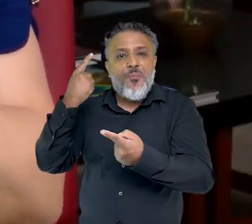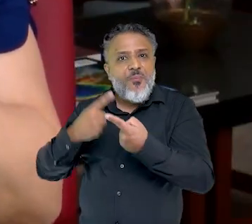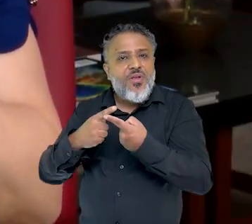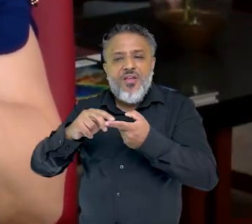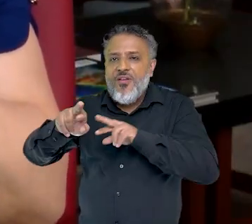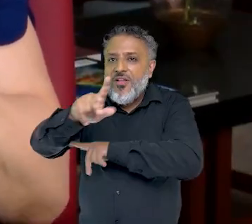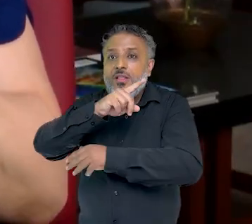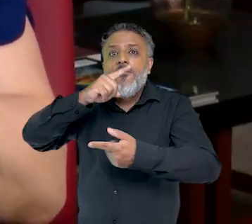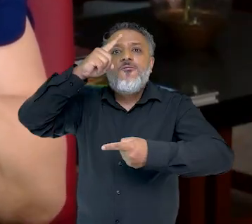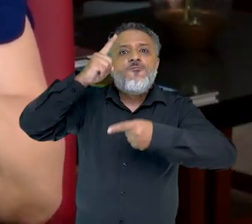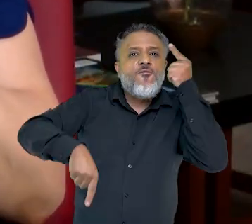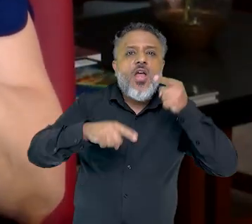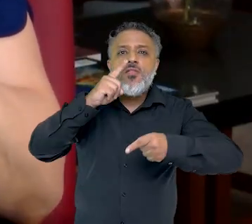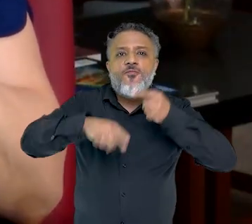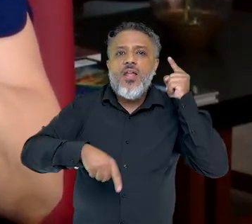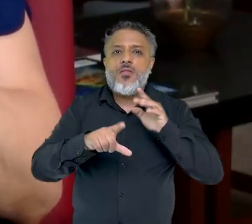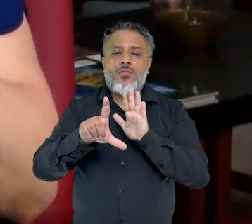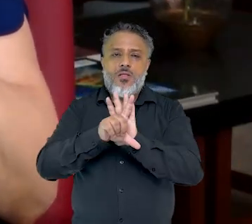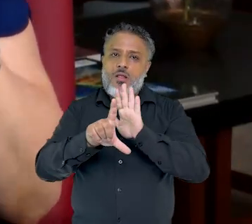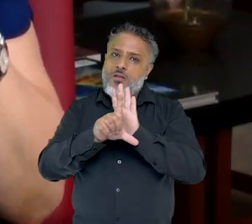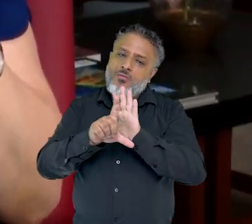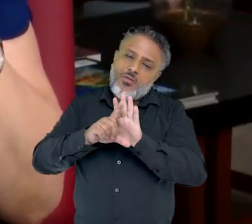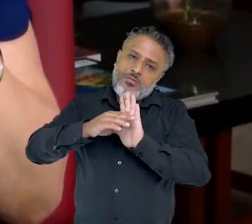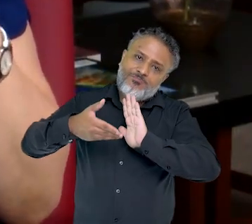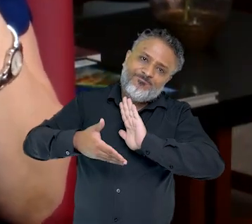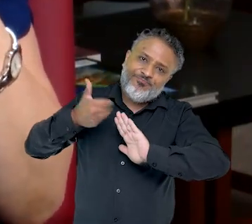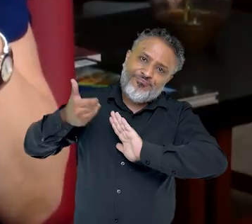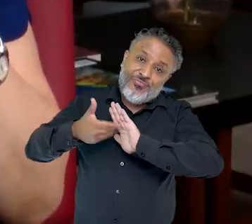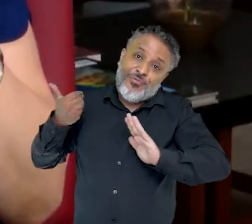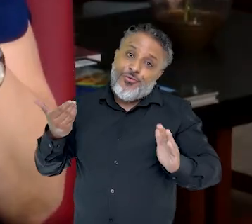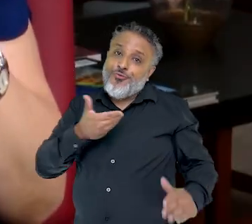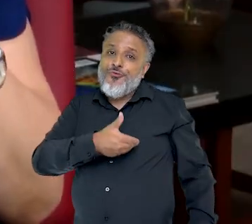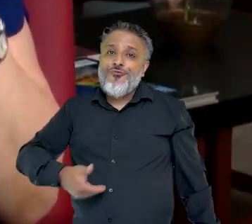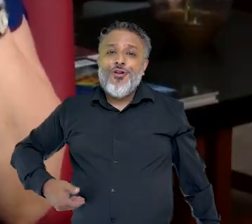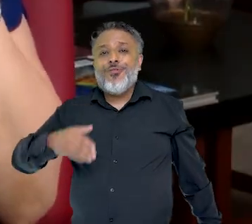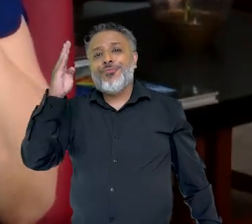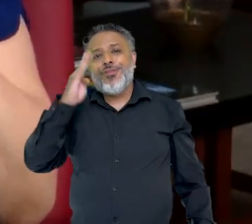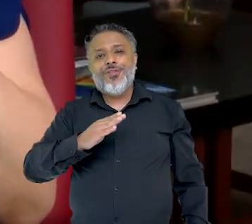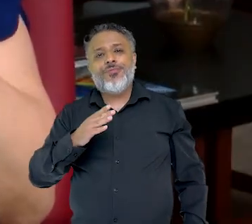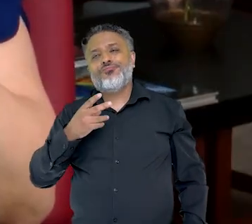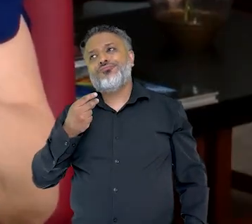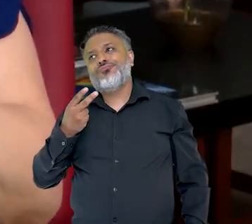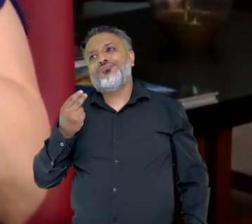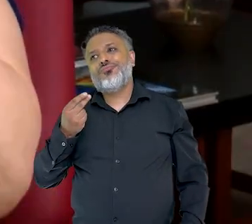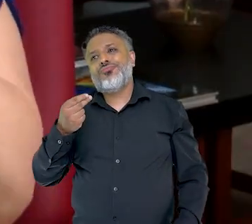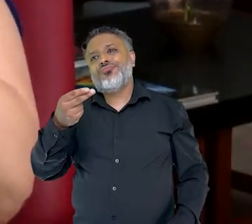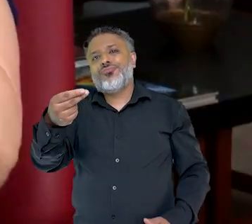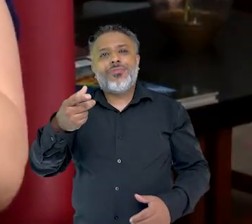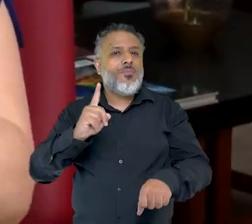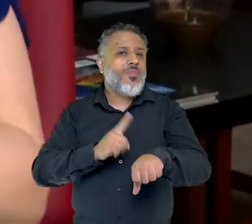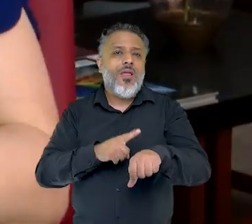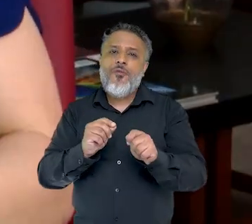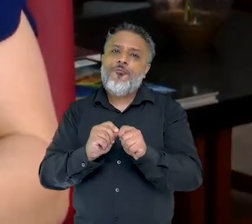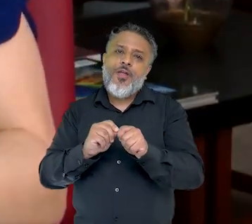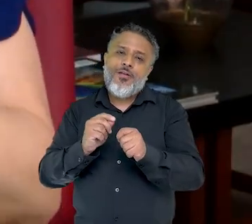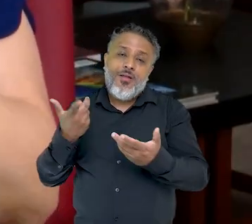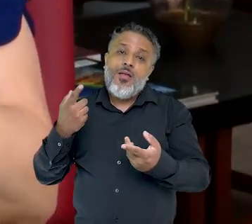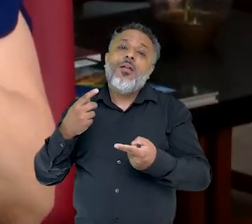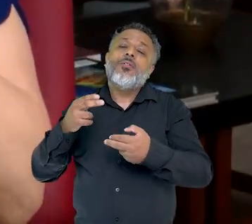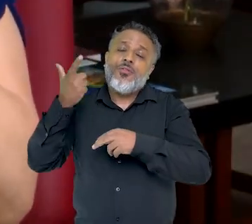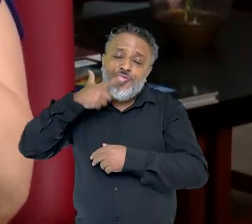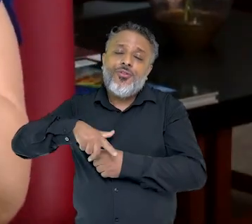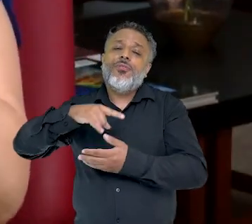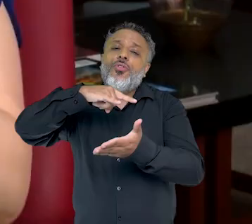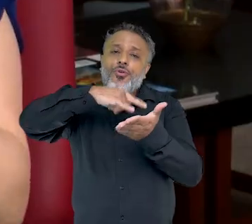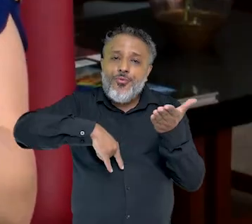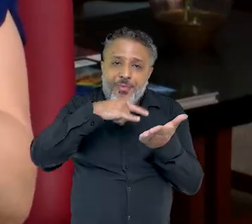sobre ela na lei de migração. E, infelizmente, o governo brasileiro há muito tempo não faz. E por que ela é importante? Porque, de novo, a documentação. De